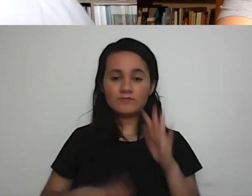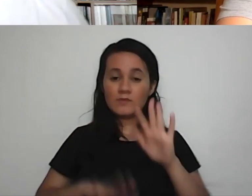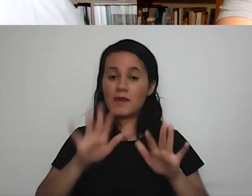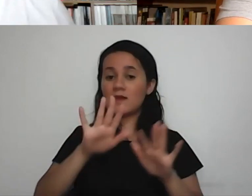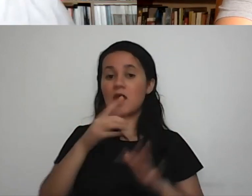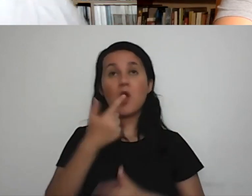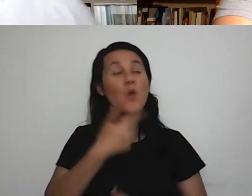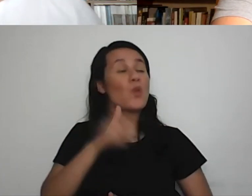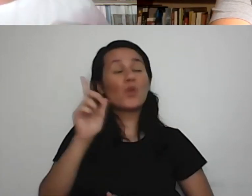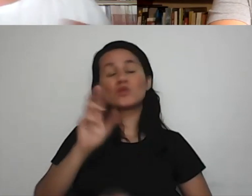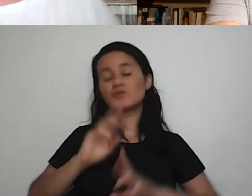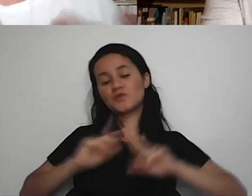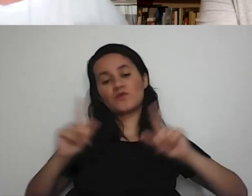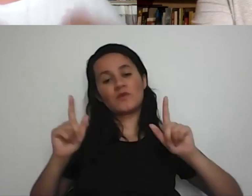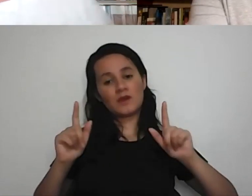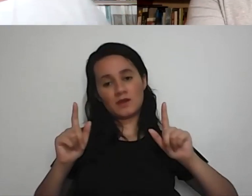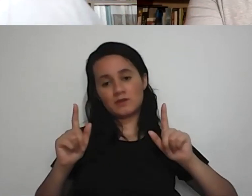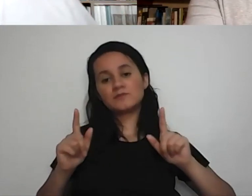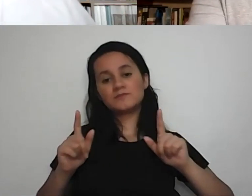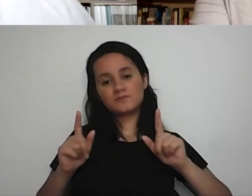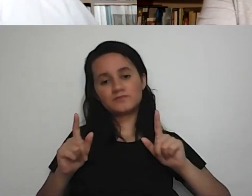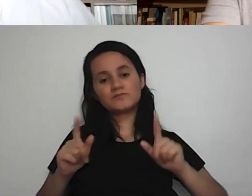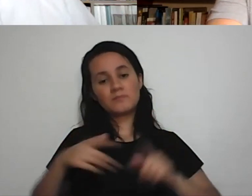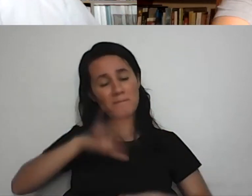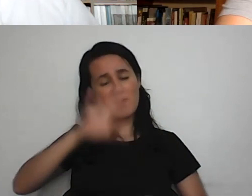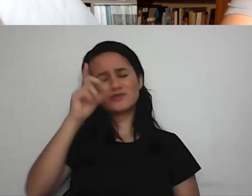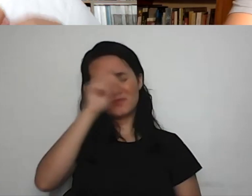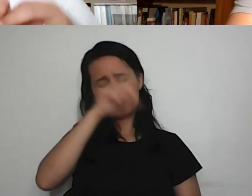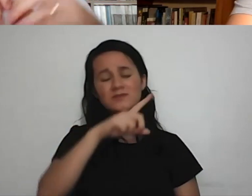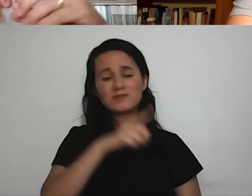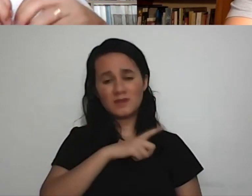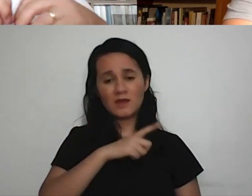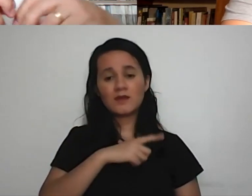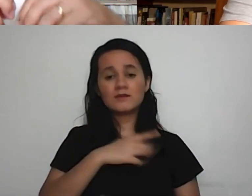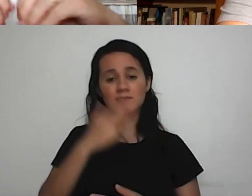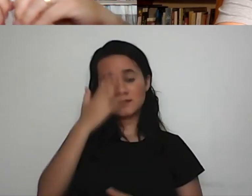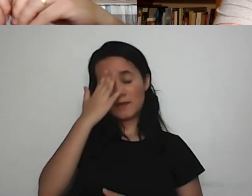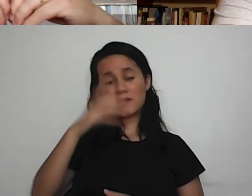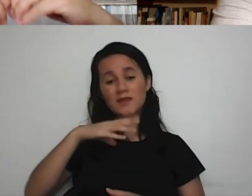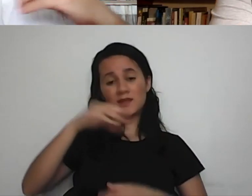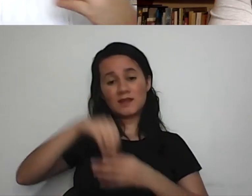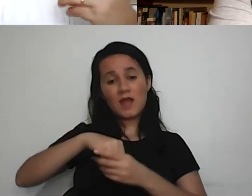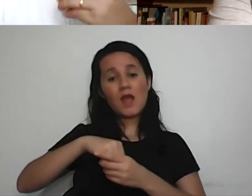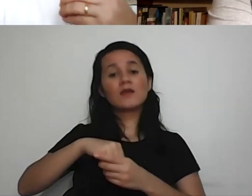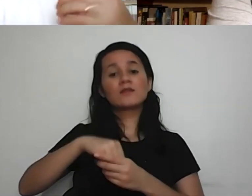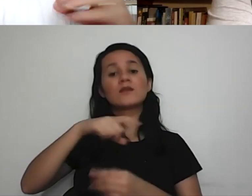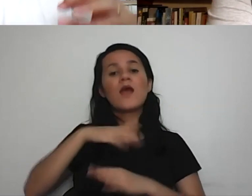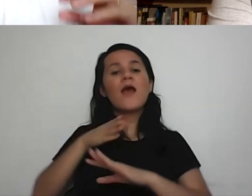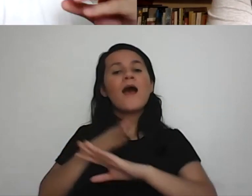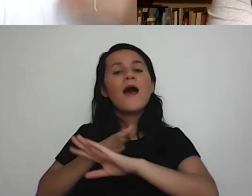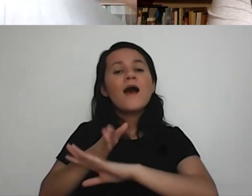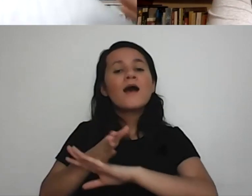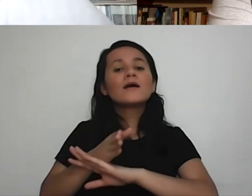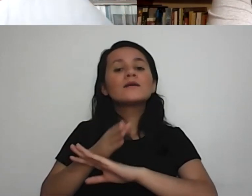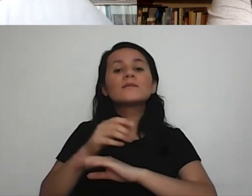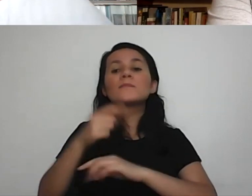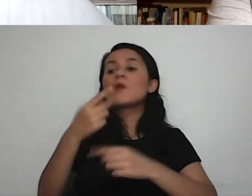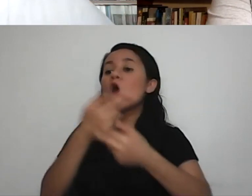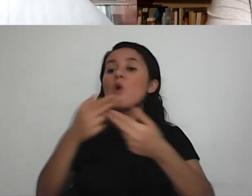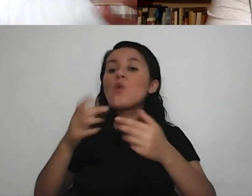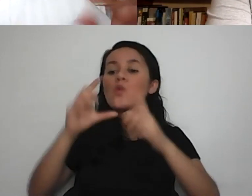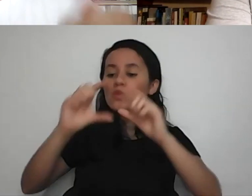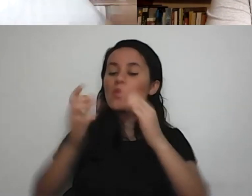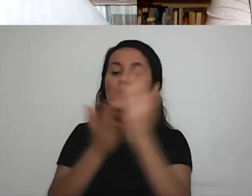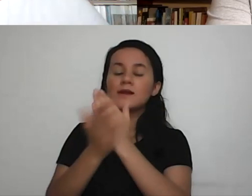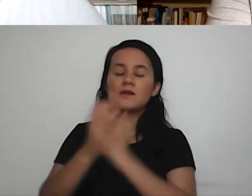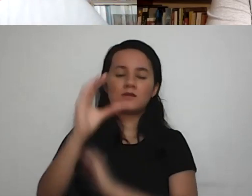outra etapa, né? É uma etapa talvez bem mais difícil. A democratização se deu no acesso ao objeto livre,